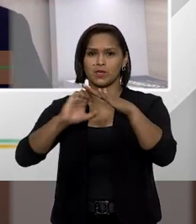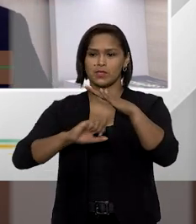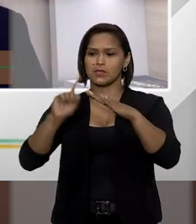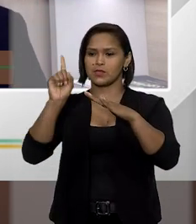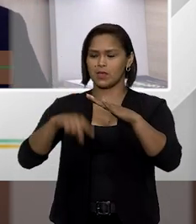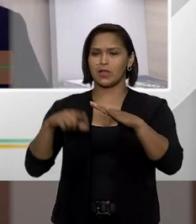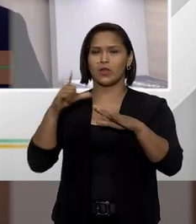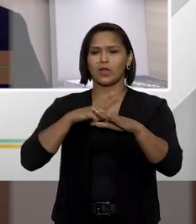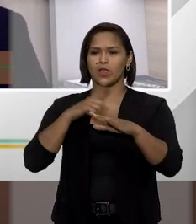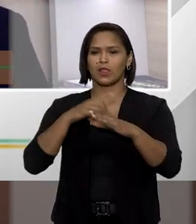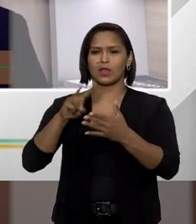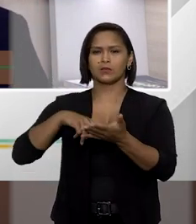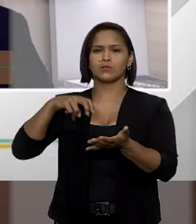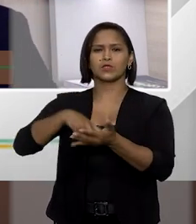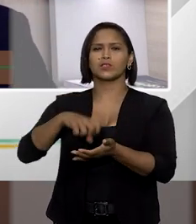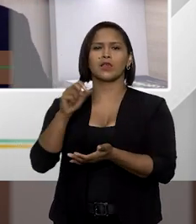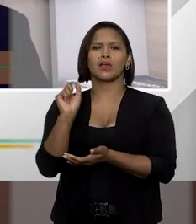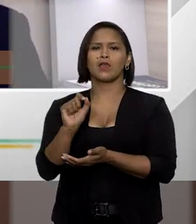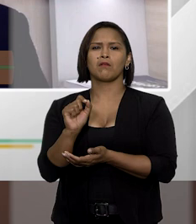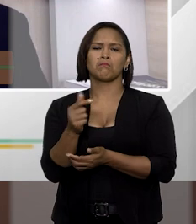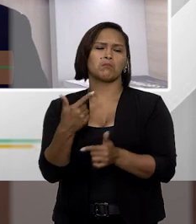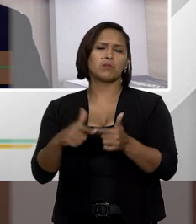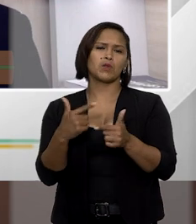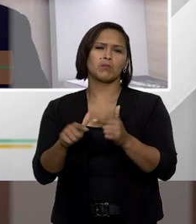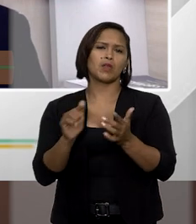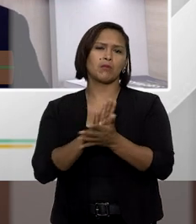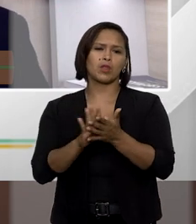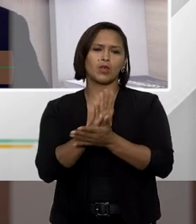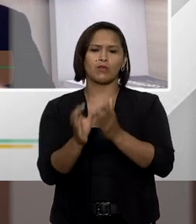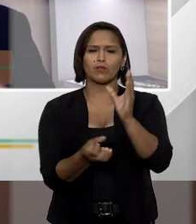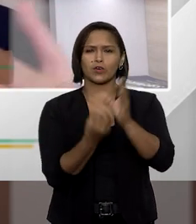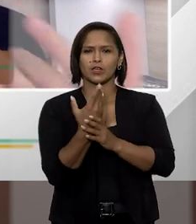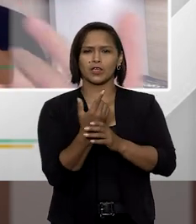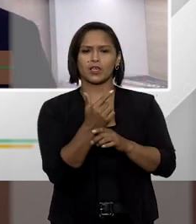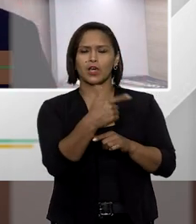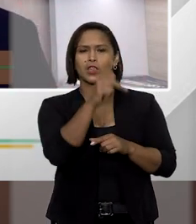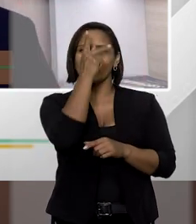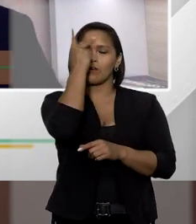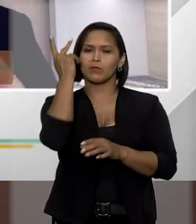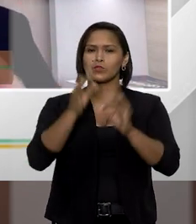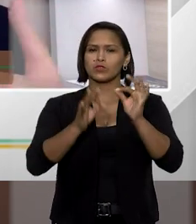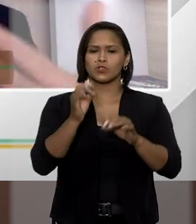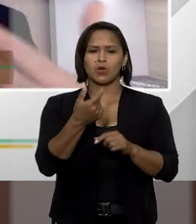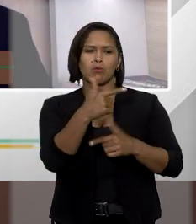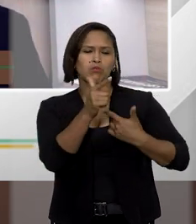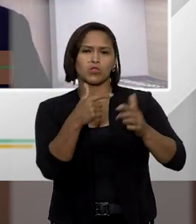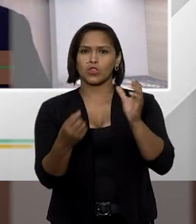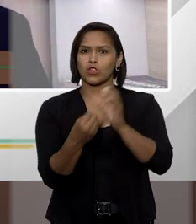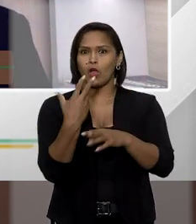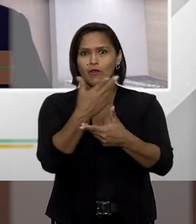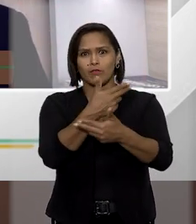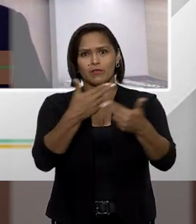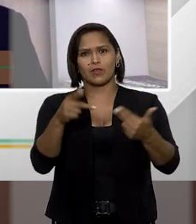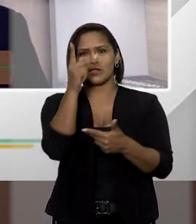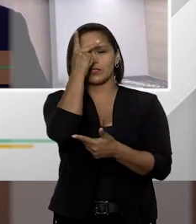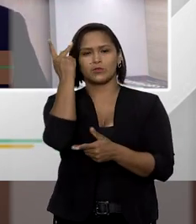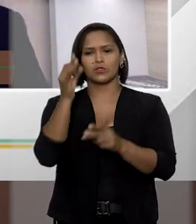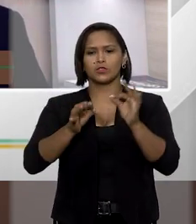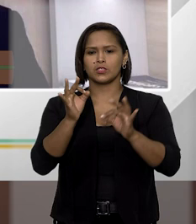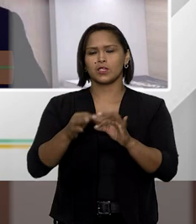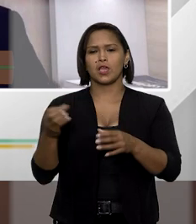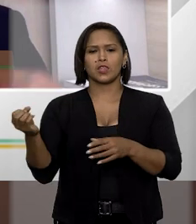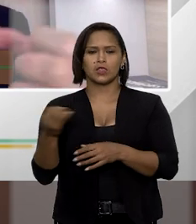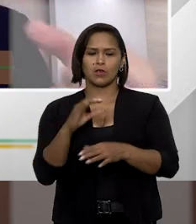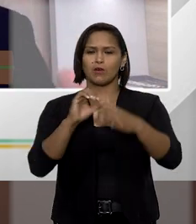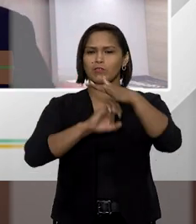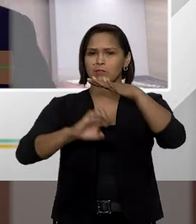empresário que se vale desse expediente é: não tem problema, eu vou criar uma nova pessoa jurídica ou novas pessoas jurídicas e fazer ali